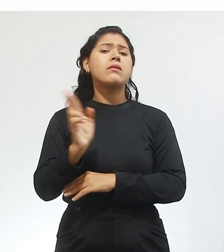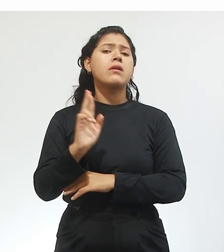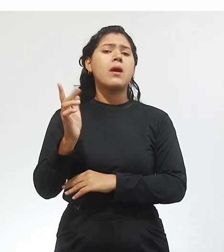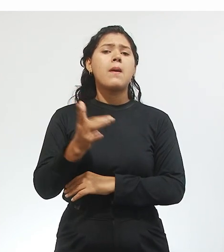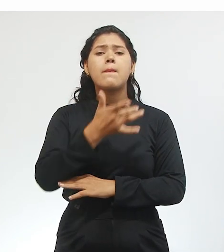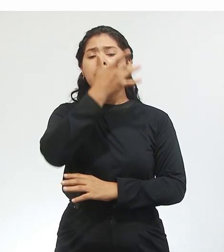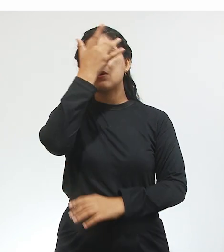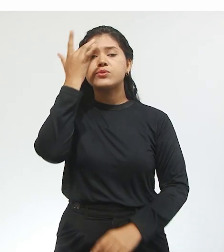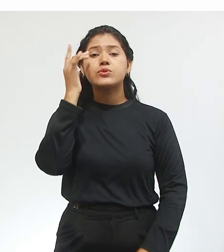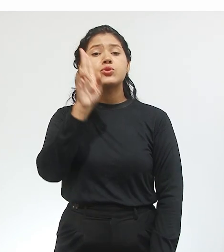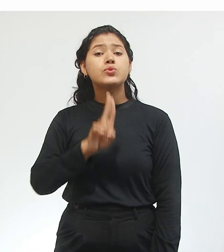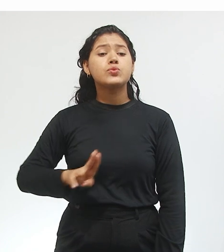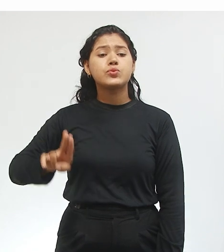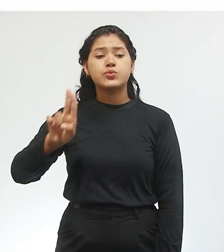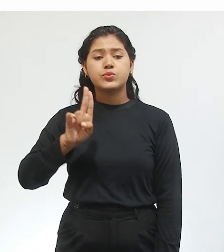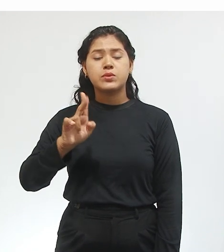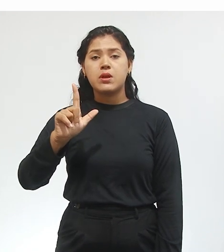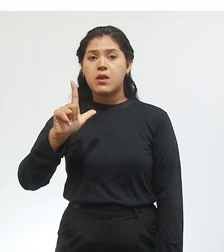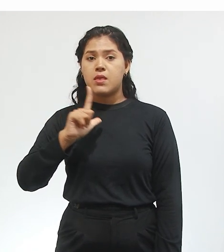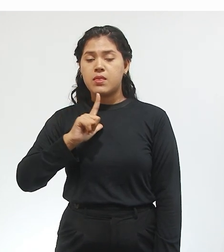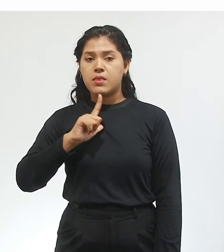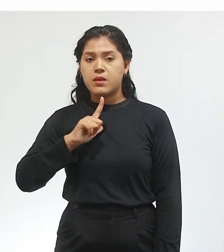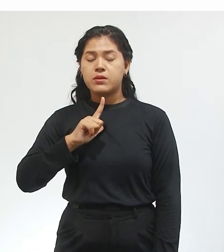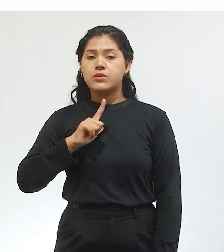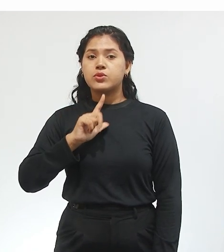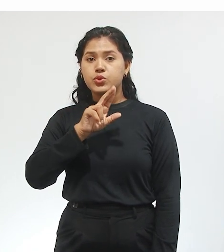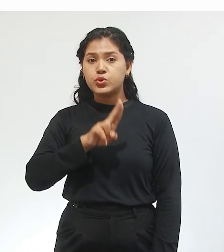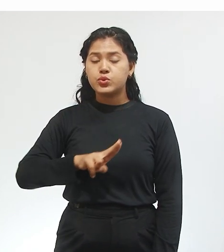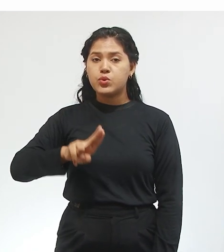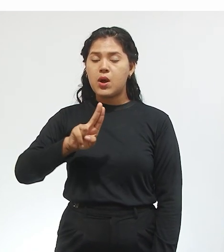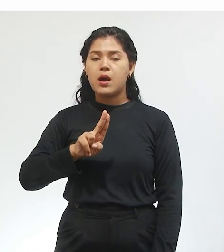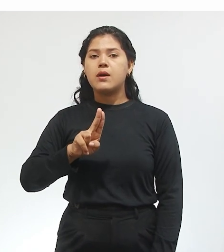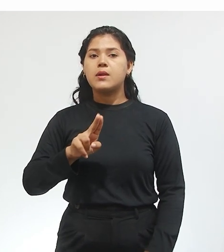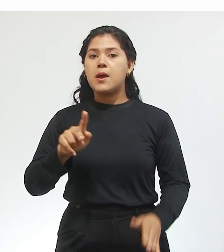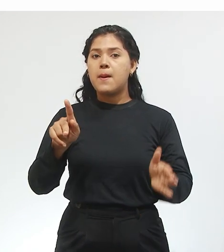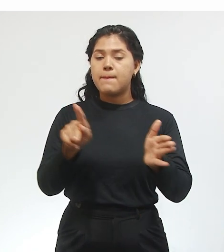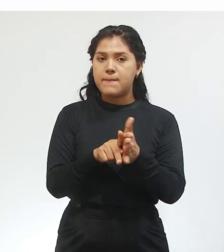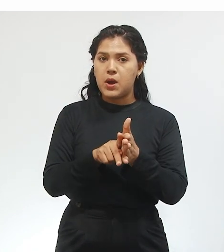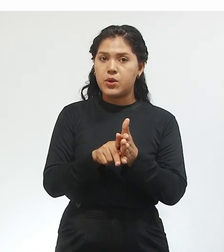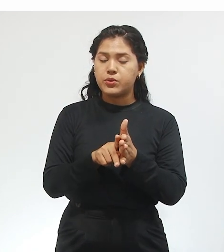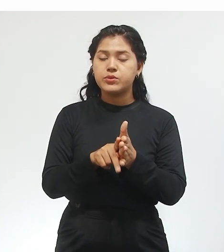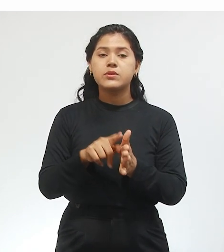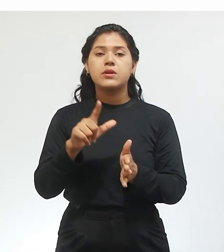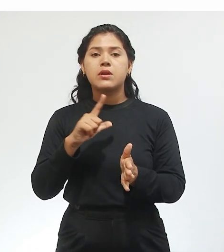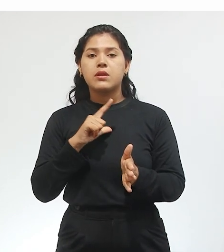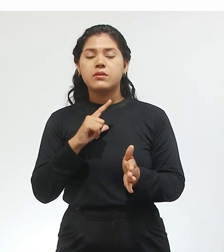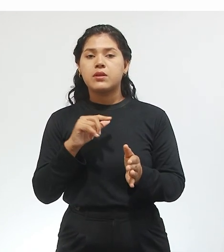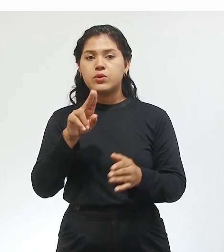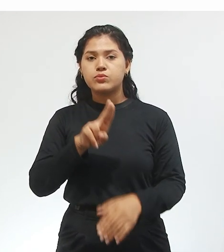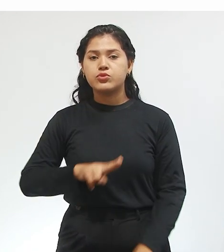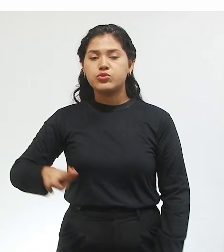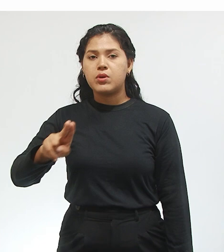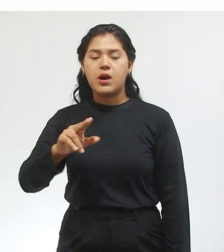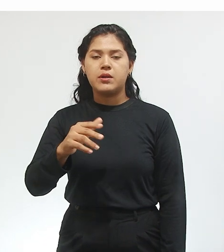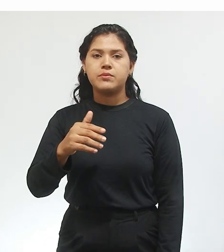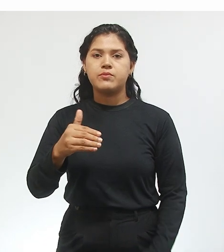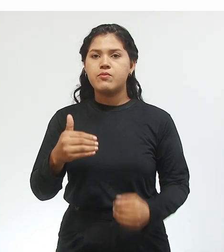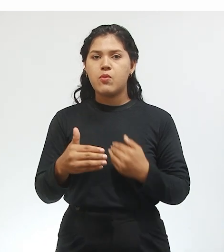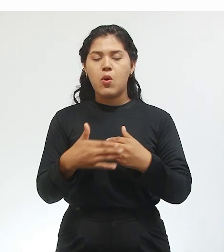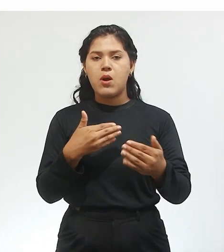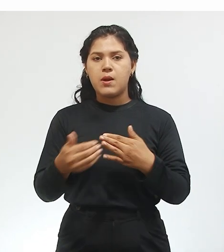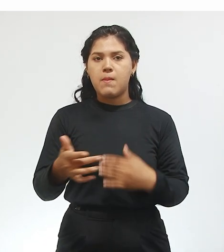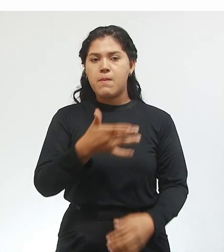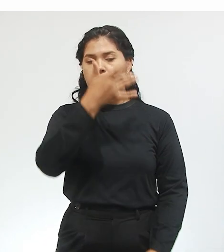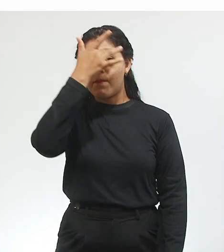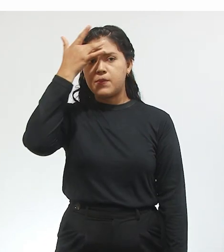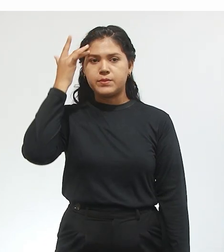usuários? Temos aqui os usuários internos e temos usuários externos, tá? Usuário interno